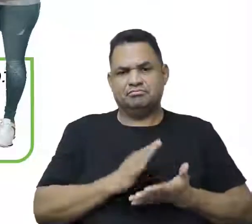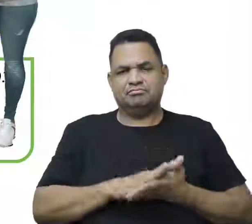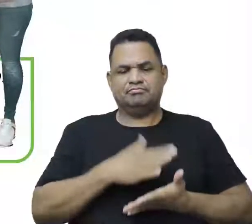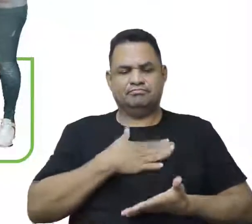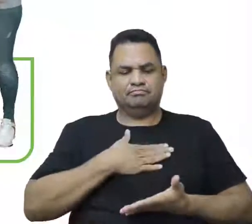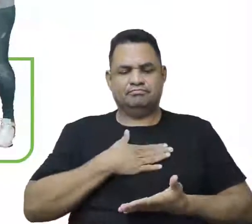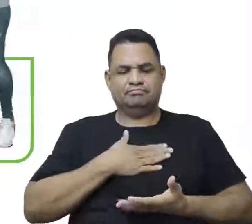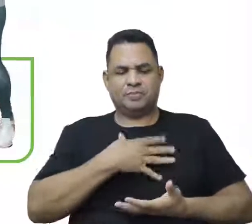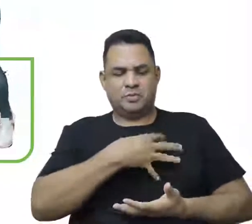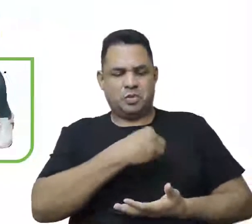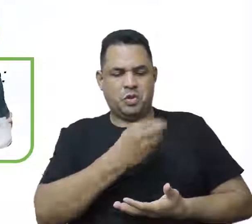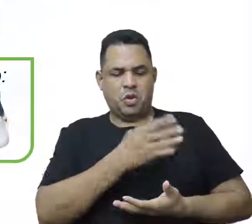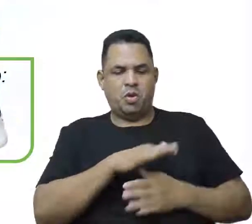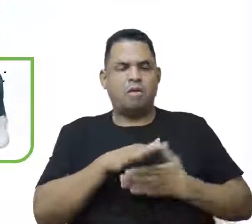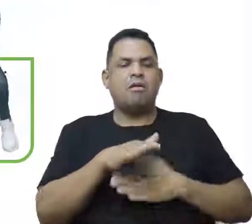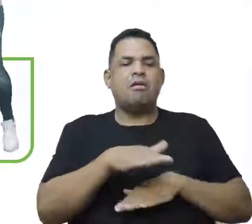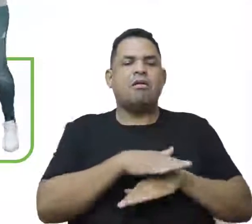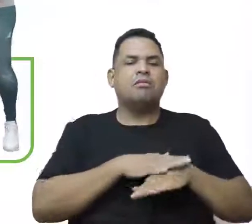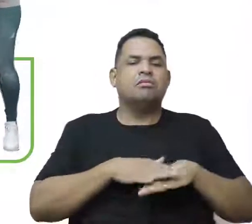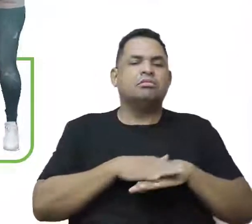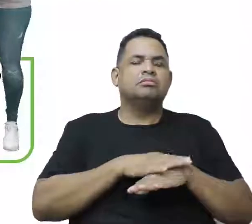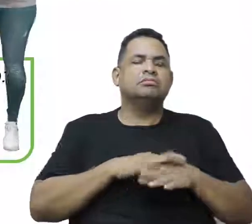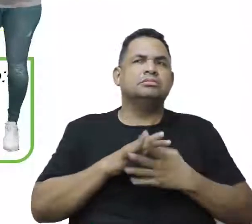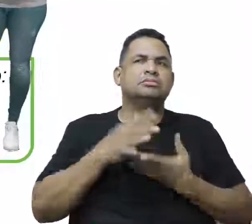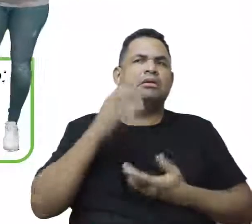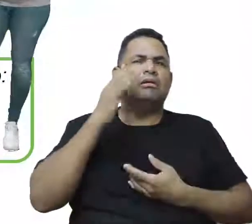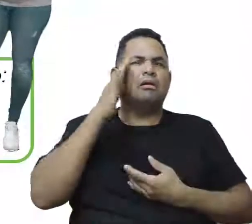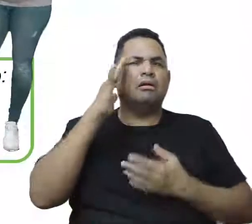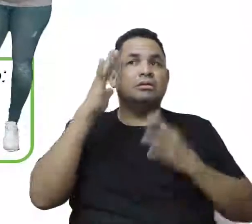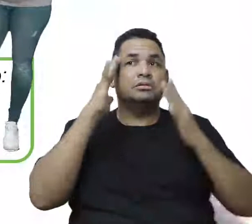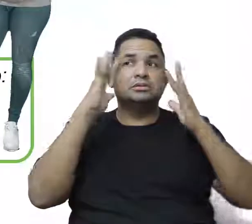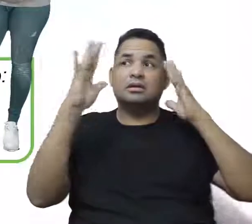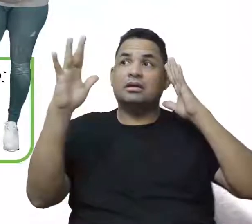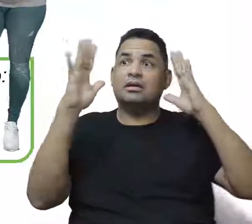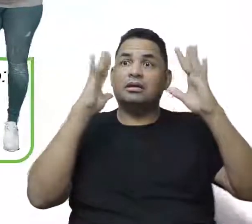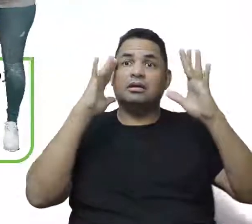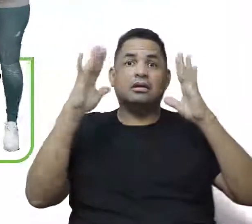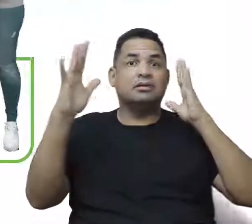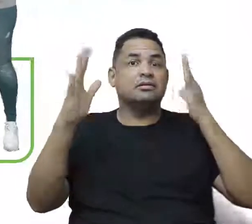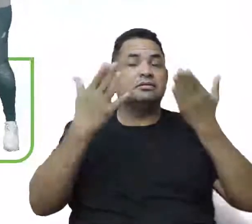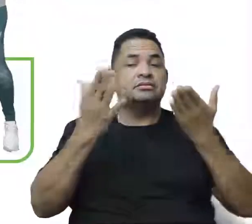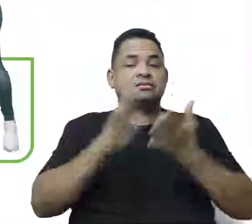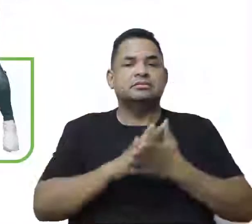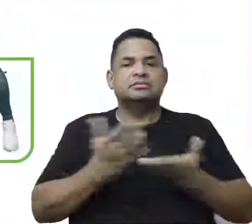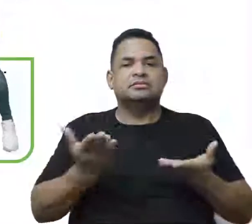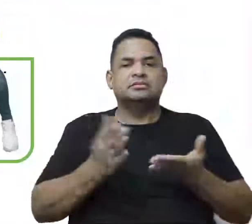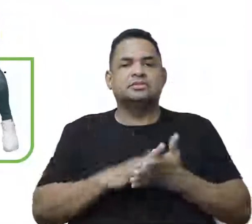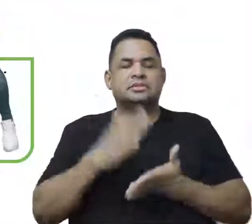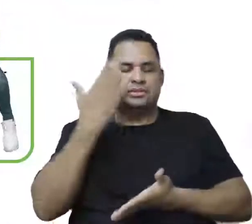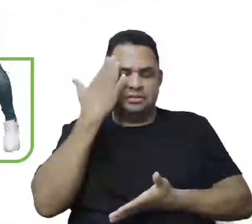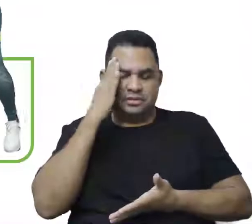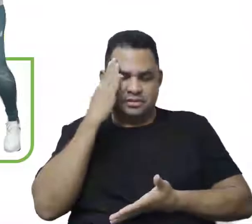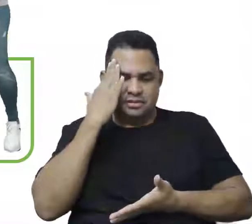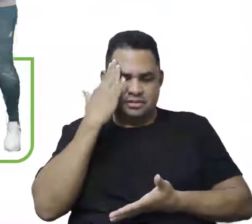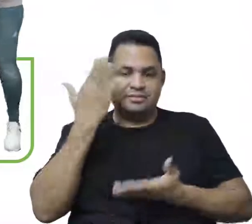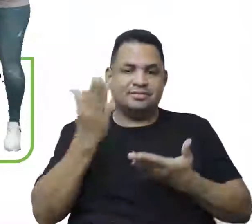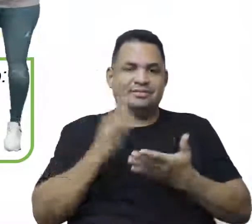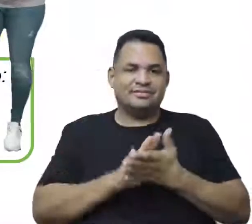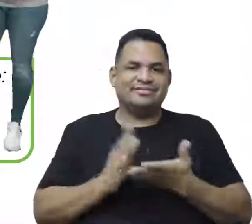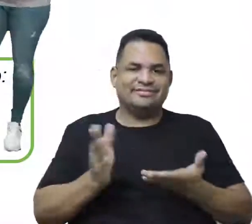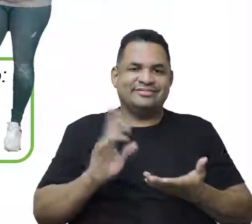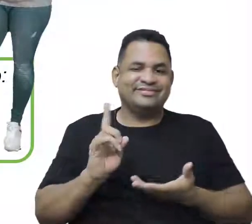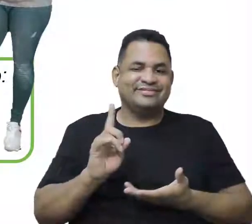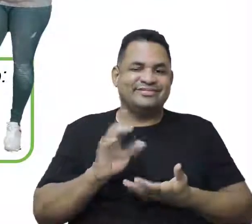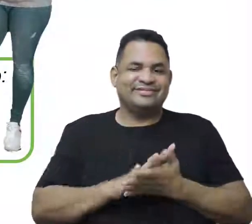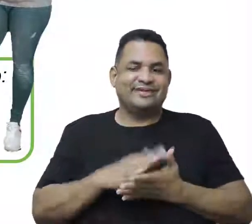filhos conversando comigo e eu tô lá, distante do assunto. Aí eles falam, mãe, a senhora está entendendo isso? Eu estou entendendo, estou